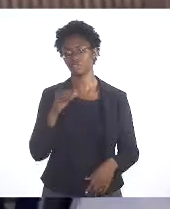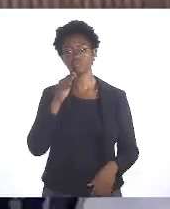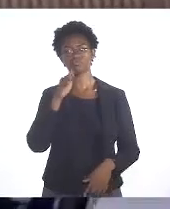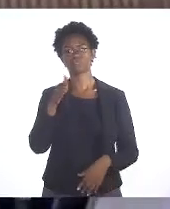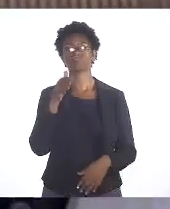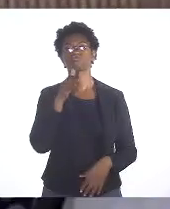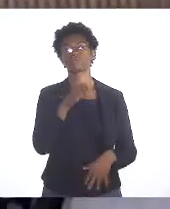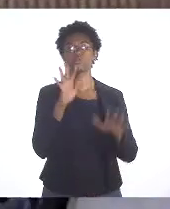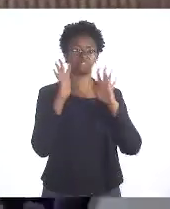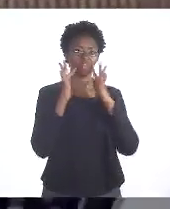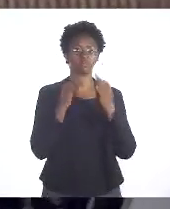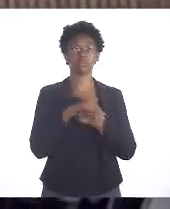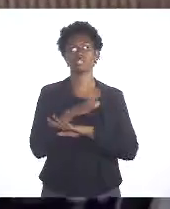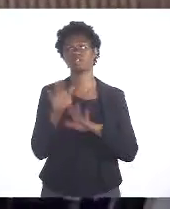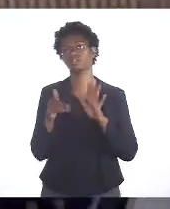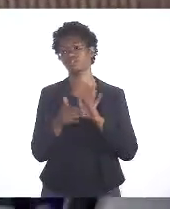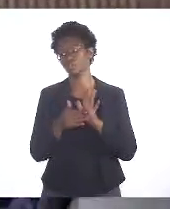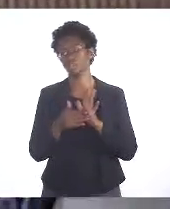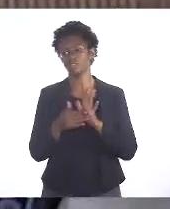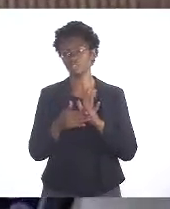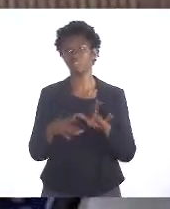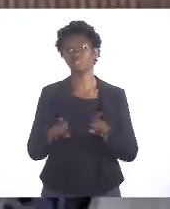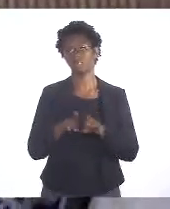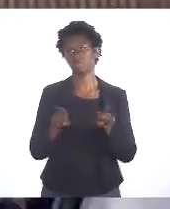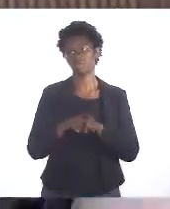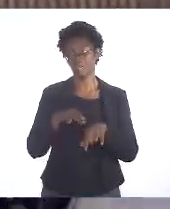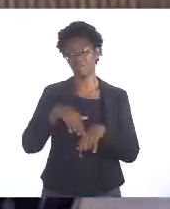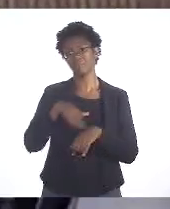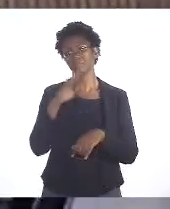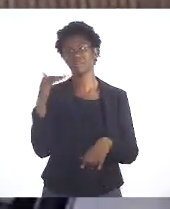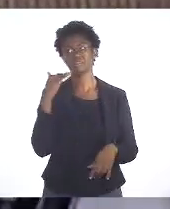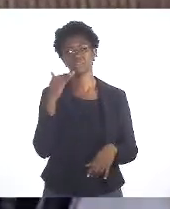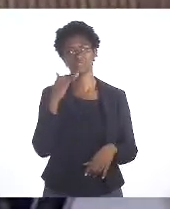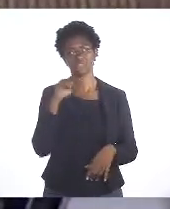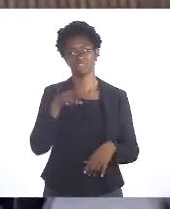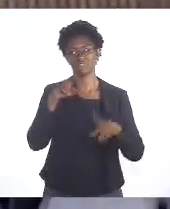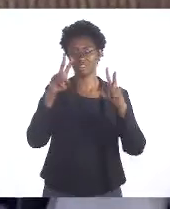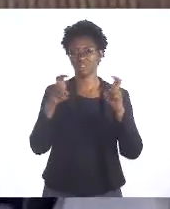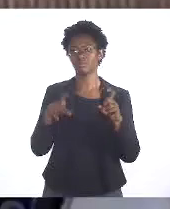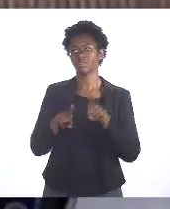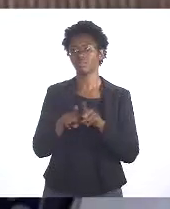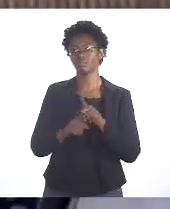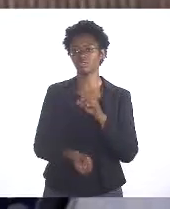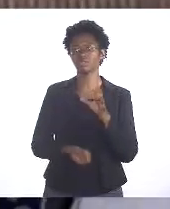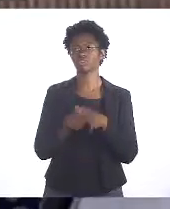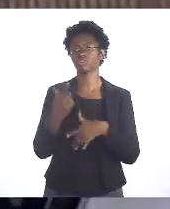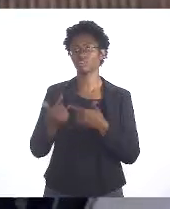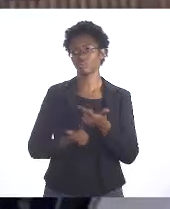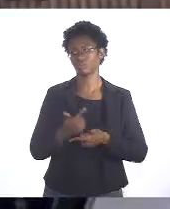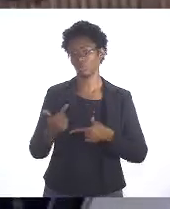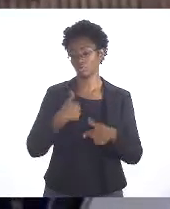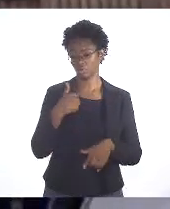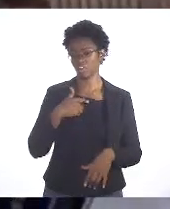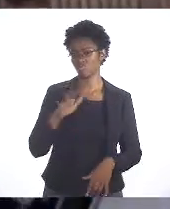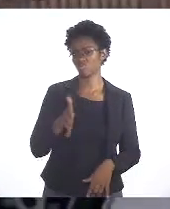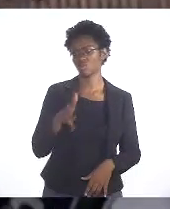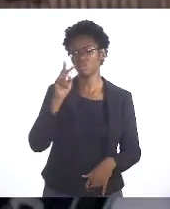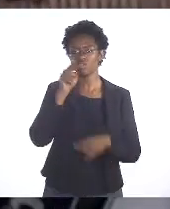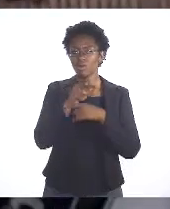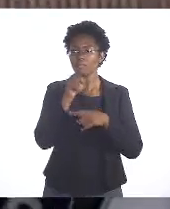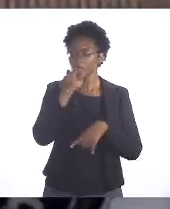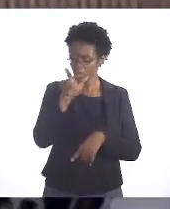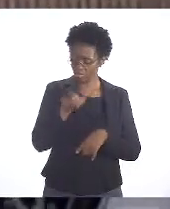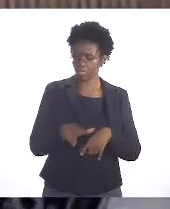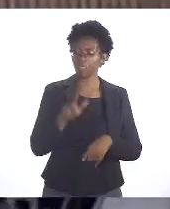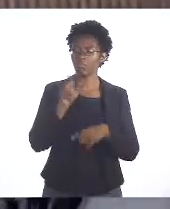famílias, sobretudo as mais deficitárias nesse tema, também gerando emprego. Eu fui supervisora do trabalho técnico-social